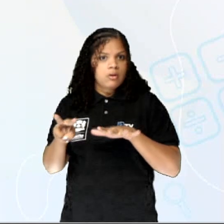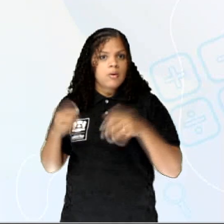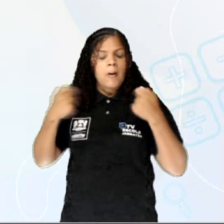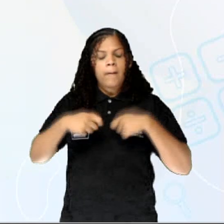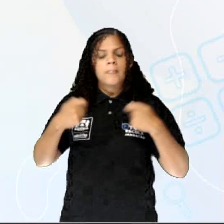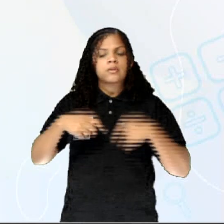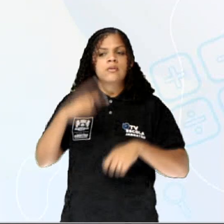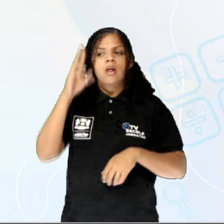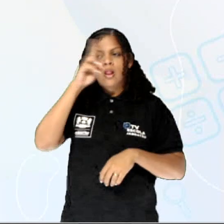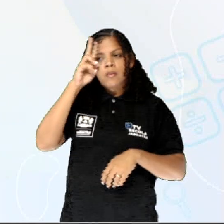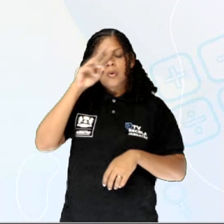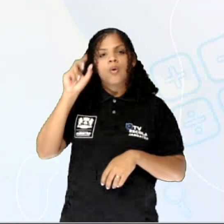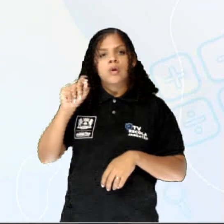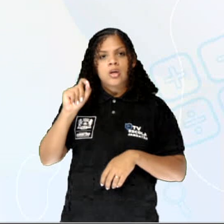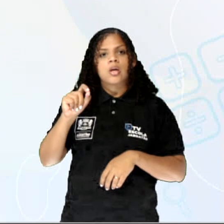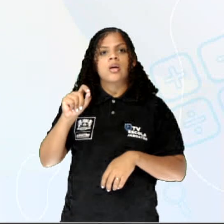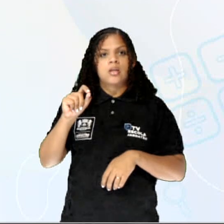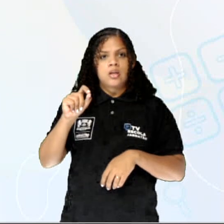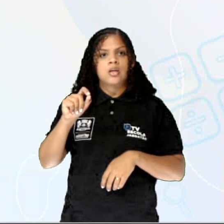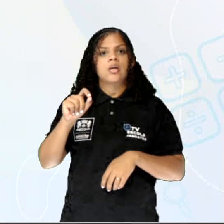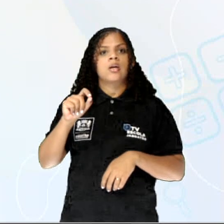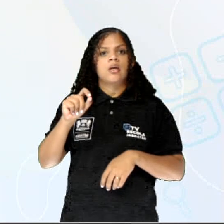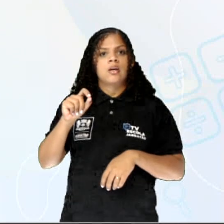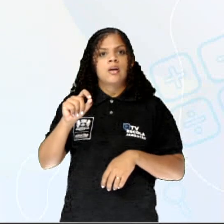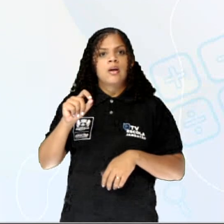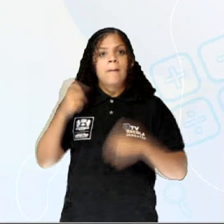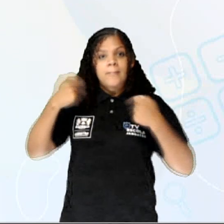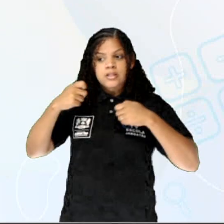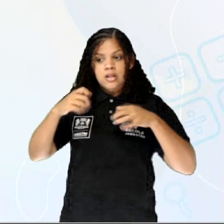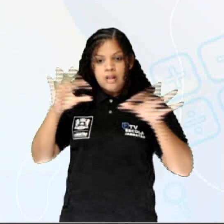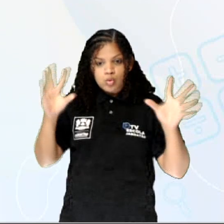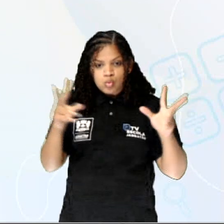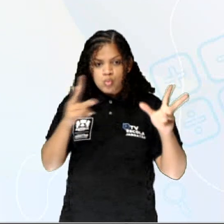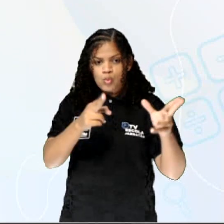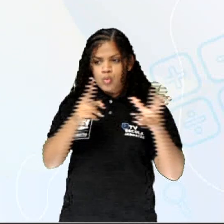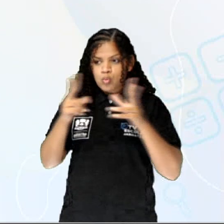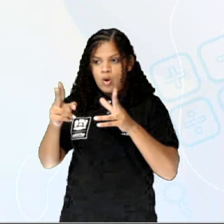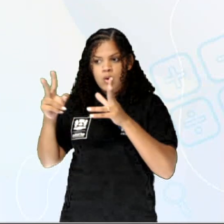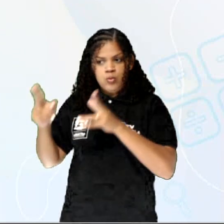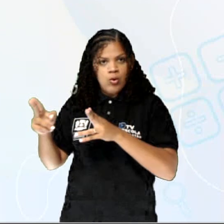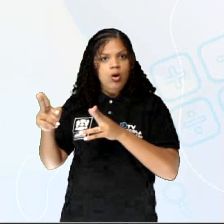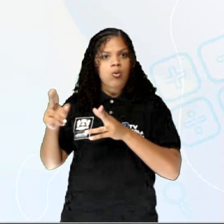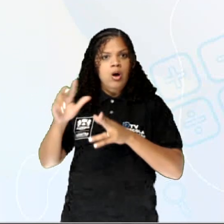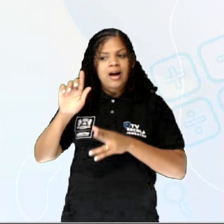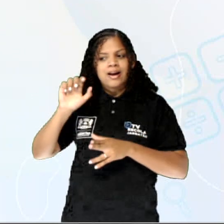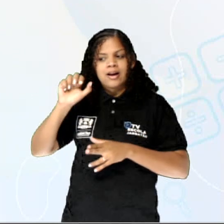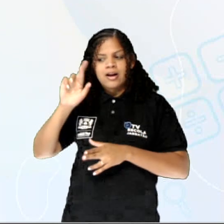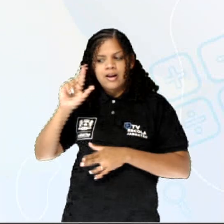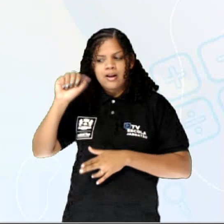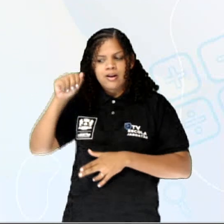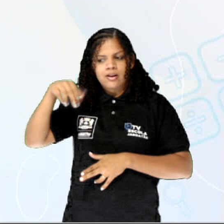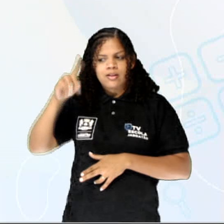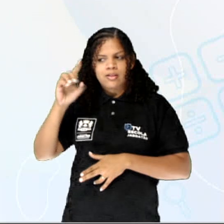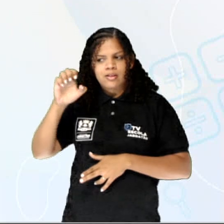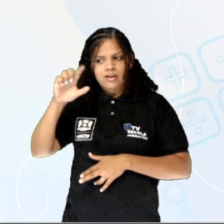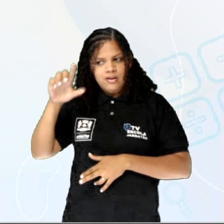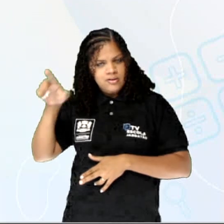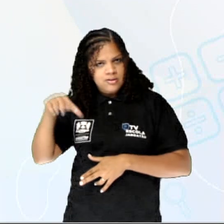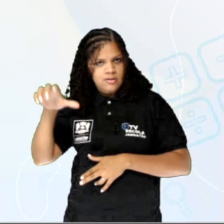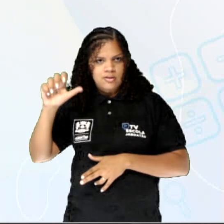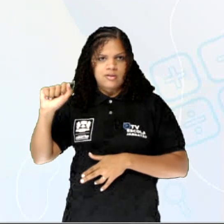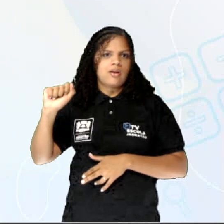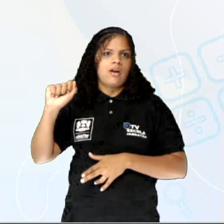agora uma questão de regra de 3 composta, porque ela é formada por 3 grandezas: dinheiro, pessoas e dias.